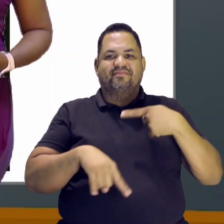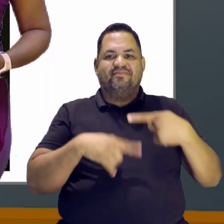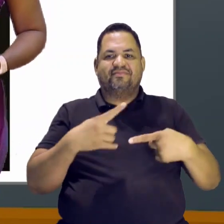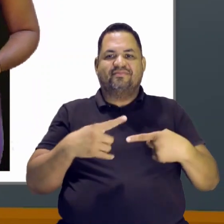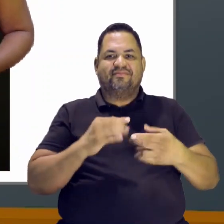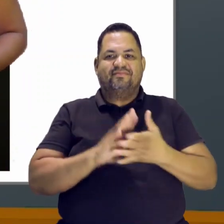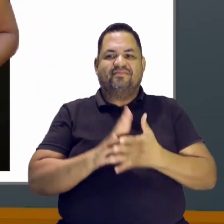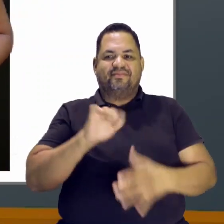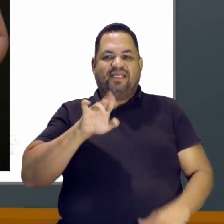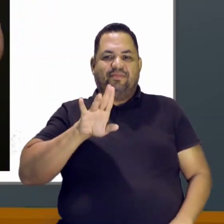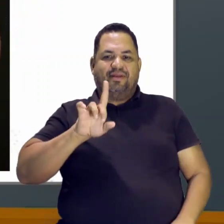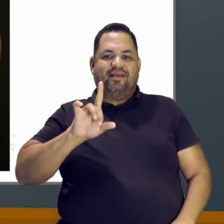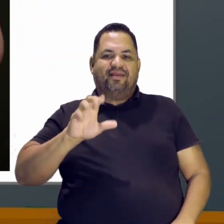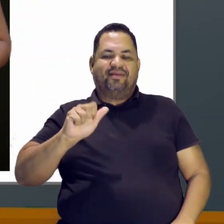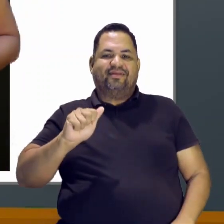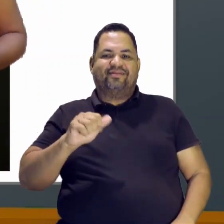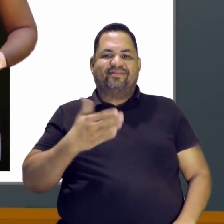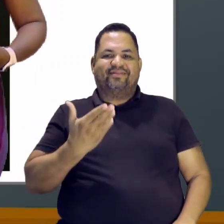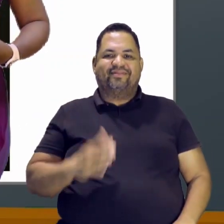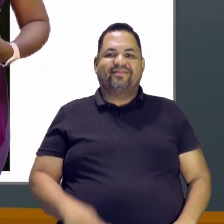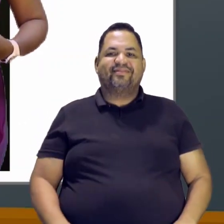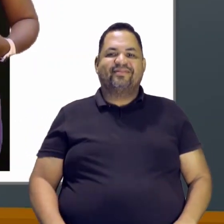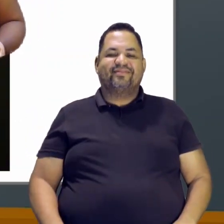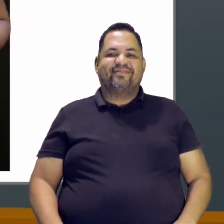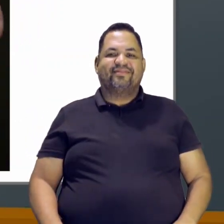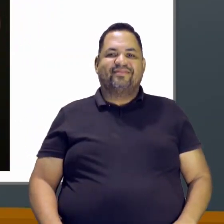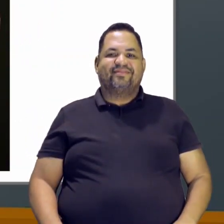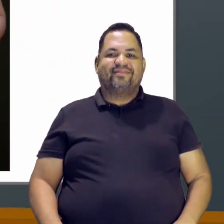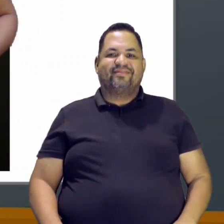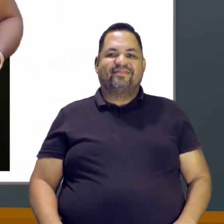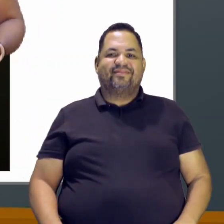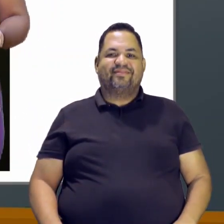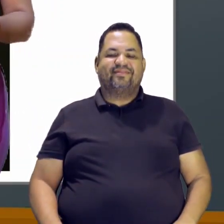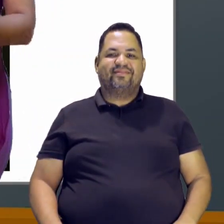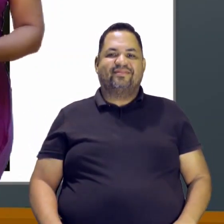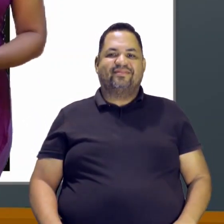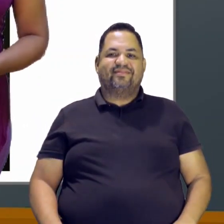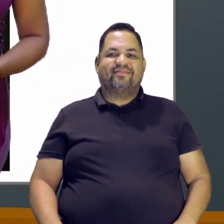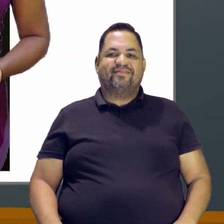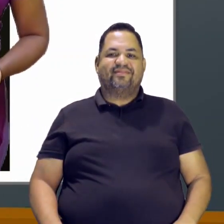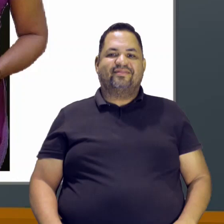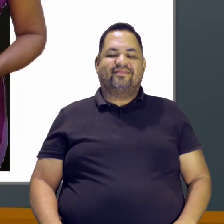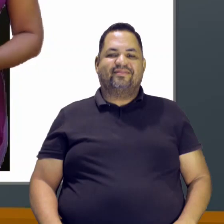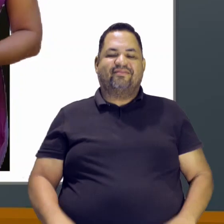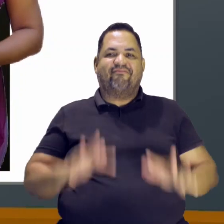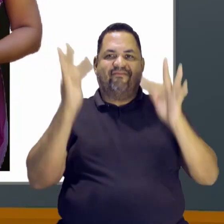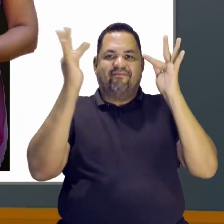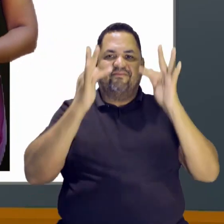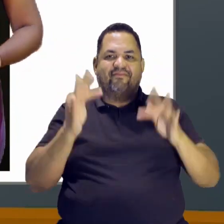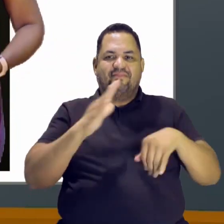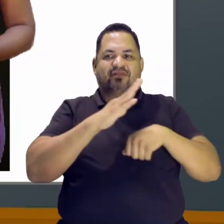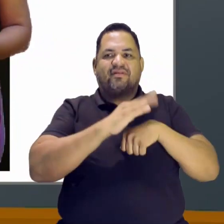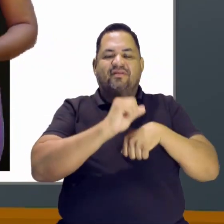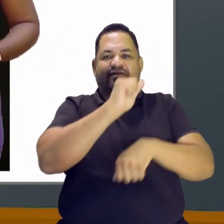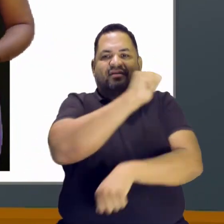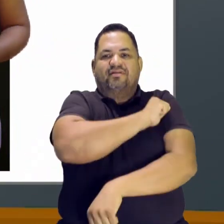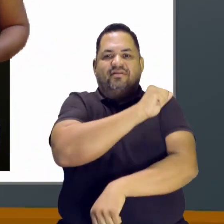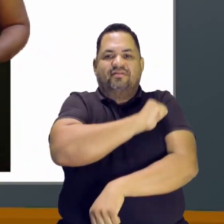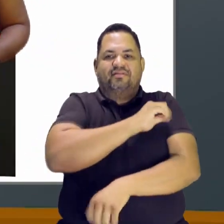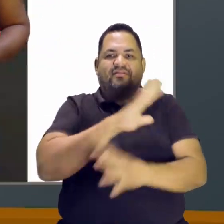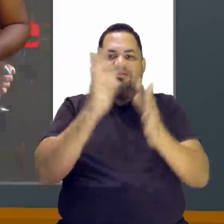Nubank, né, ele tá assim fininho, tá rápido, né? Então, seja feliz, caríssimos estudantes, sejam